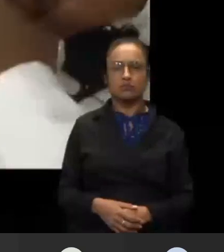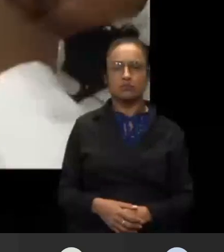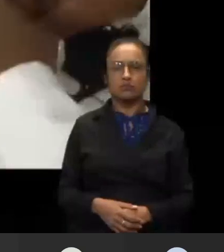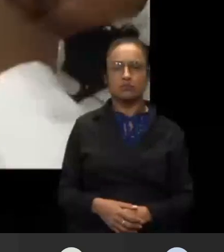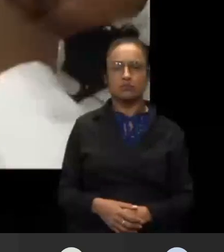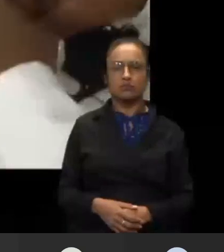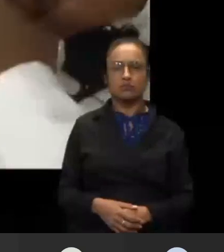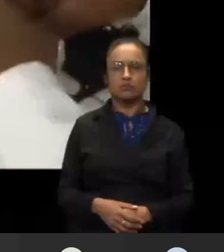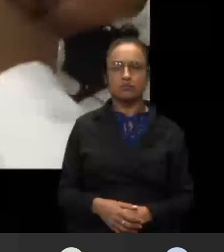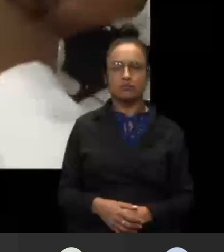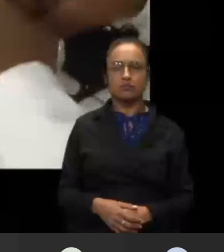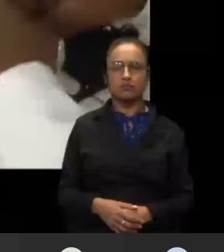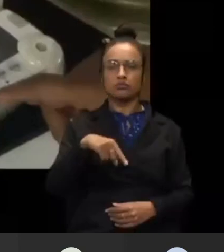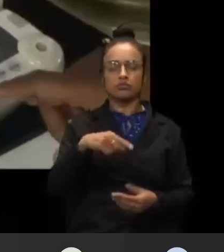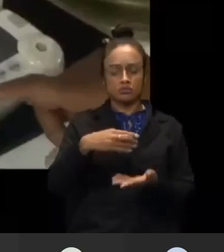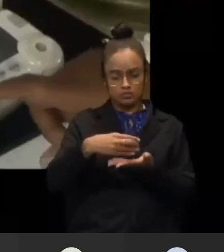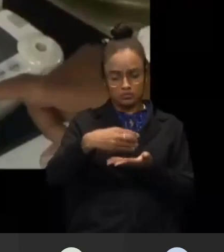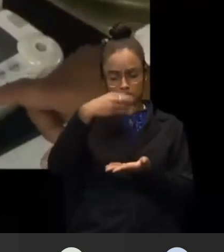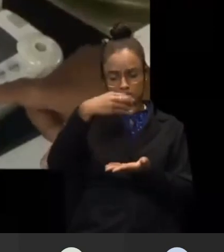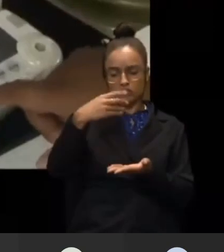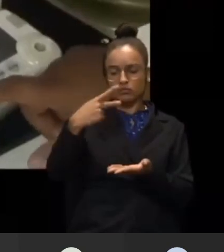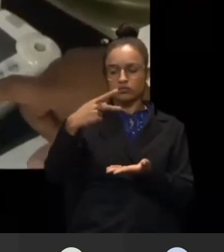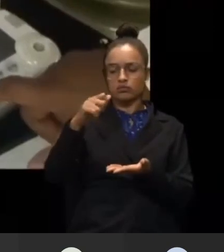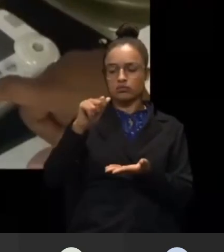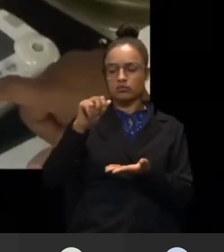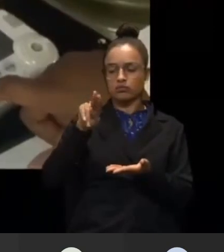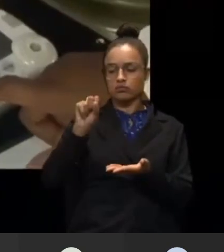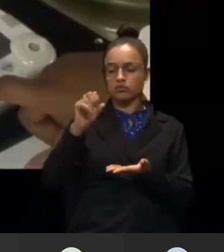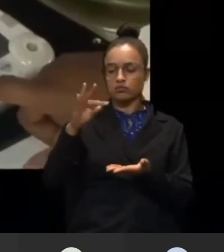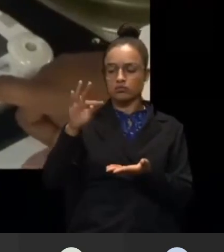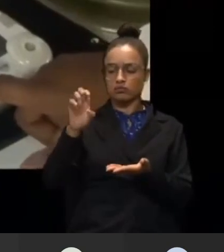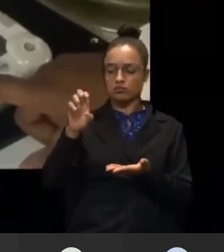Com auxílio da pipeta Pasteur,